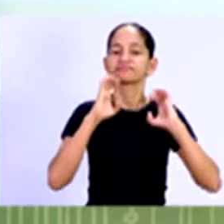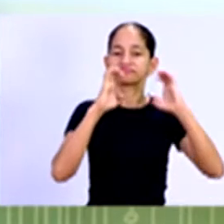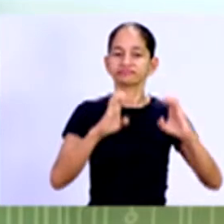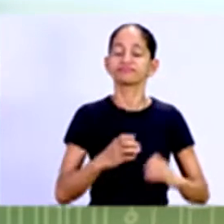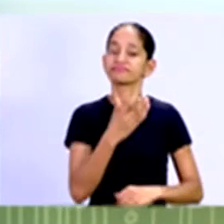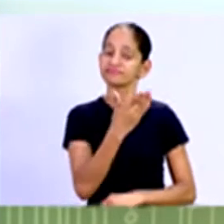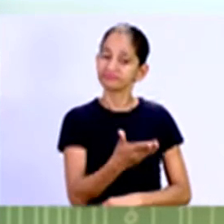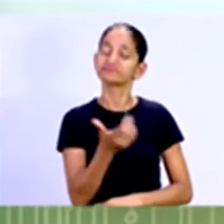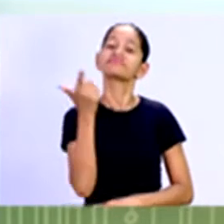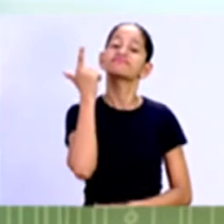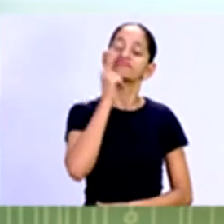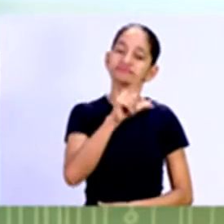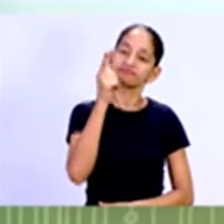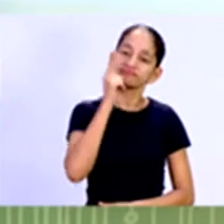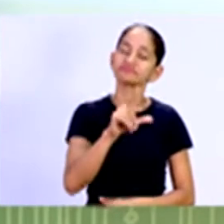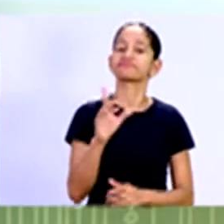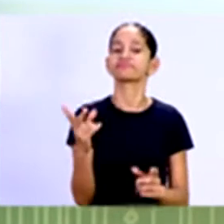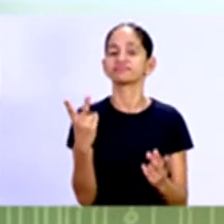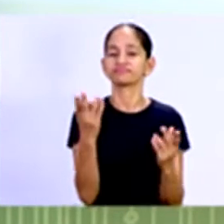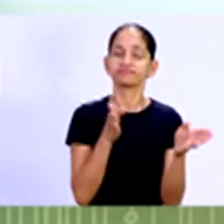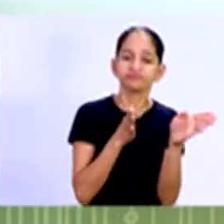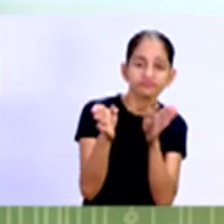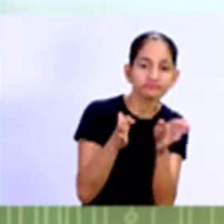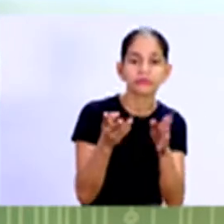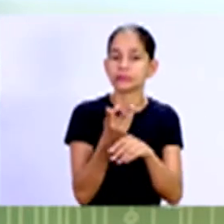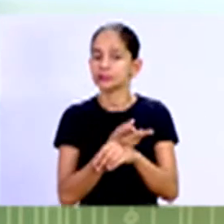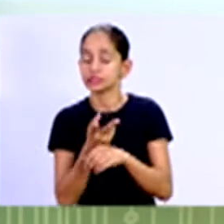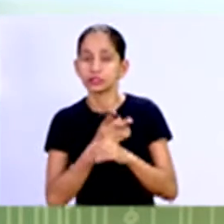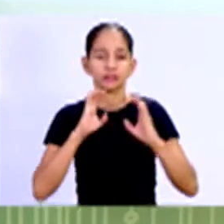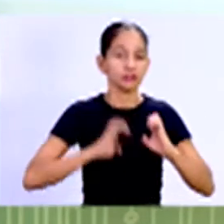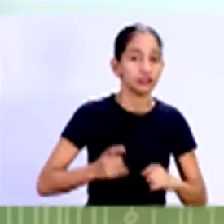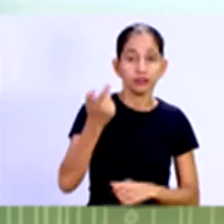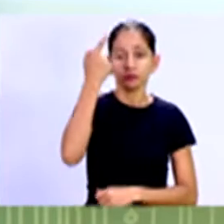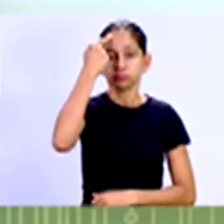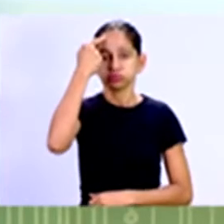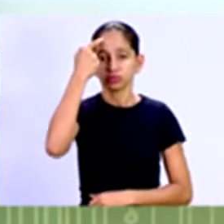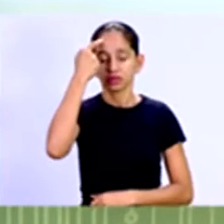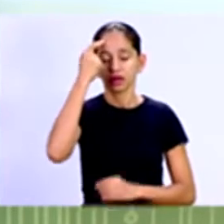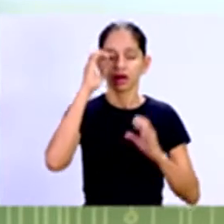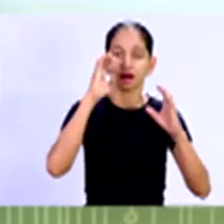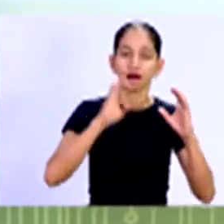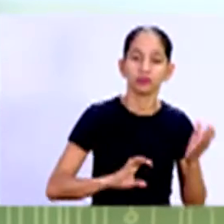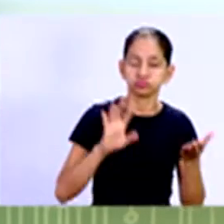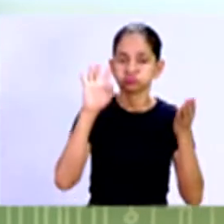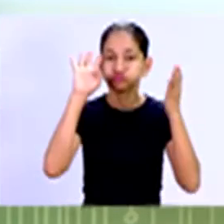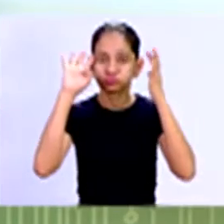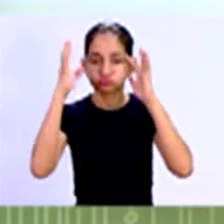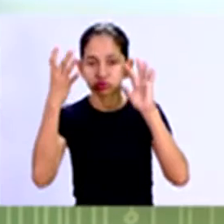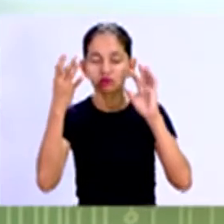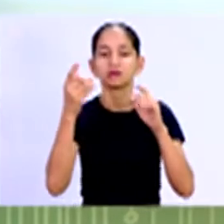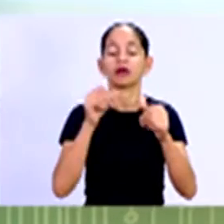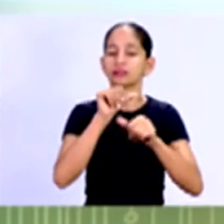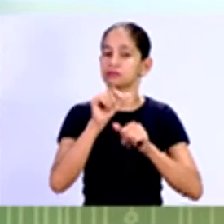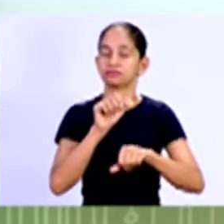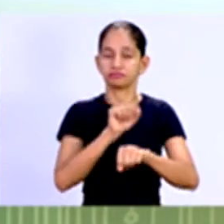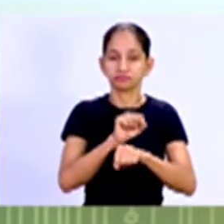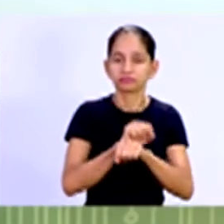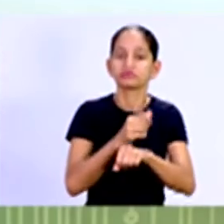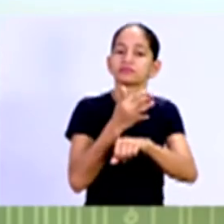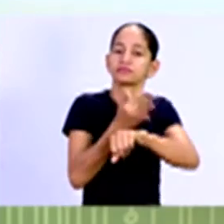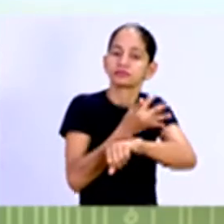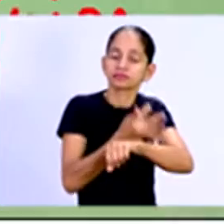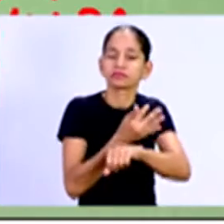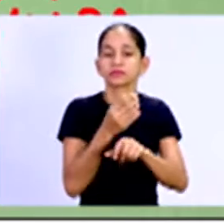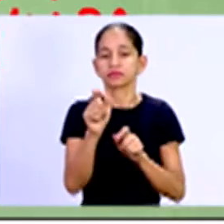esse sujeito que busca, né, o tempo todo ele está buscando essas duas ações, tanto a ação moral quanto a